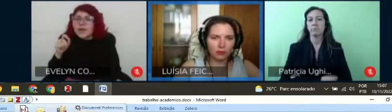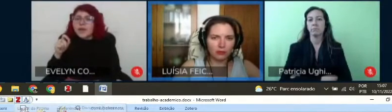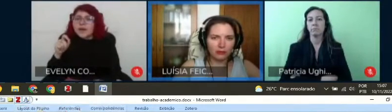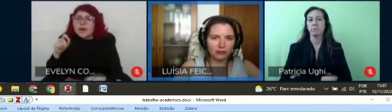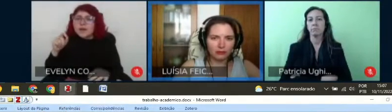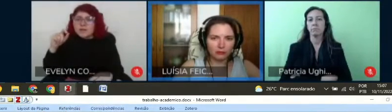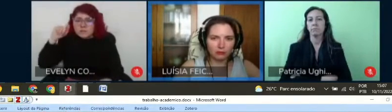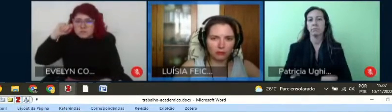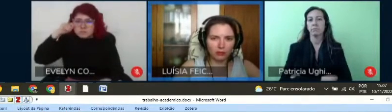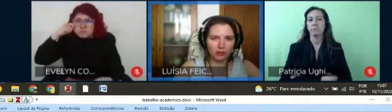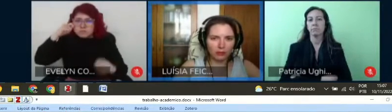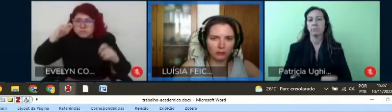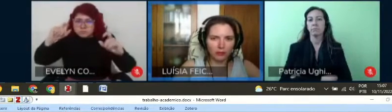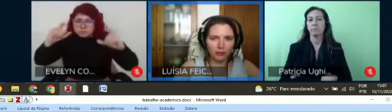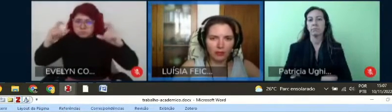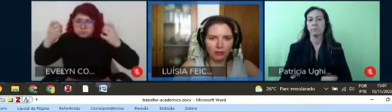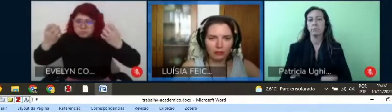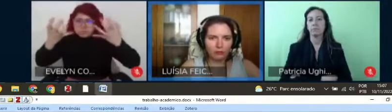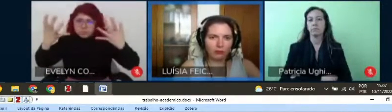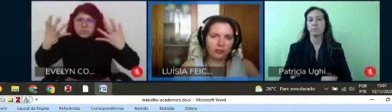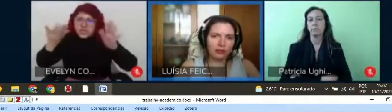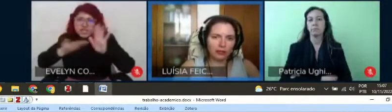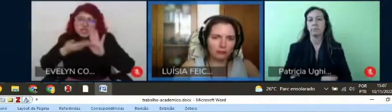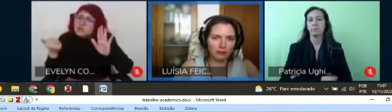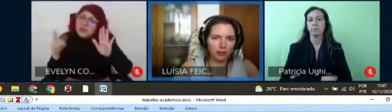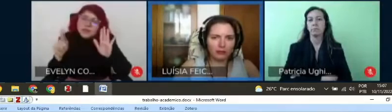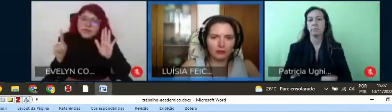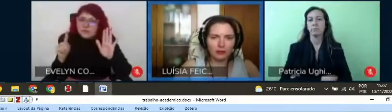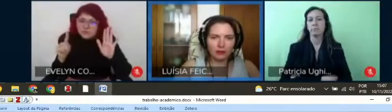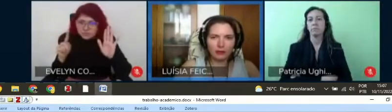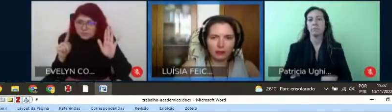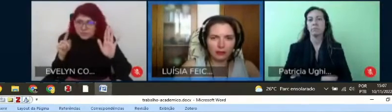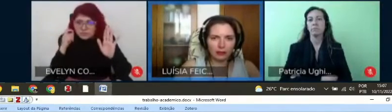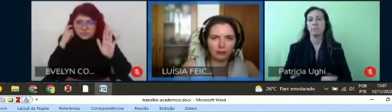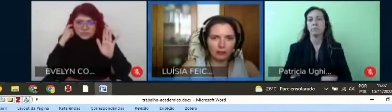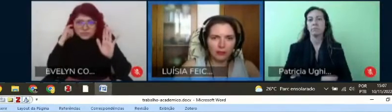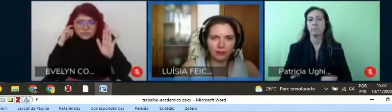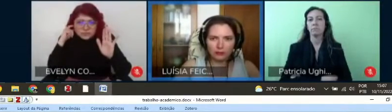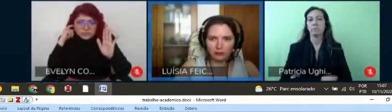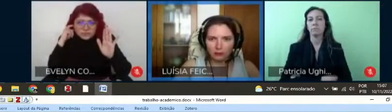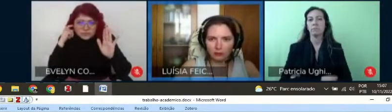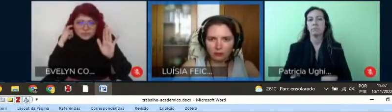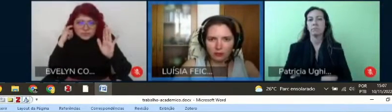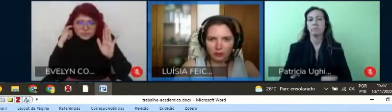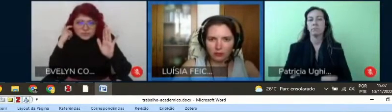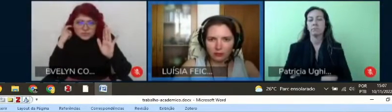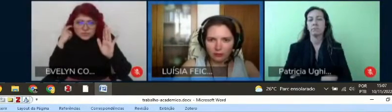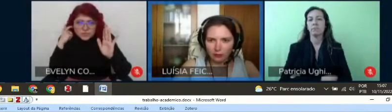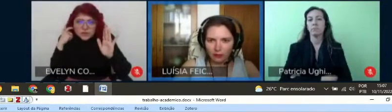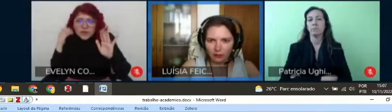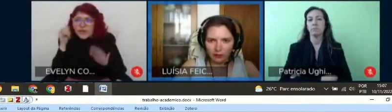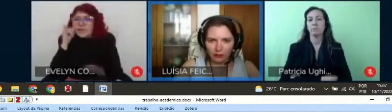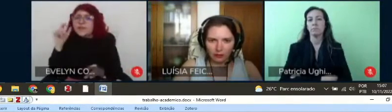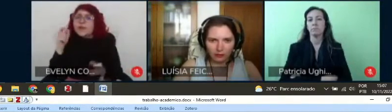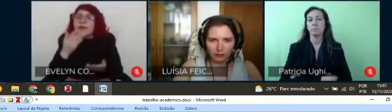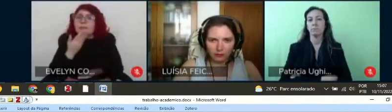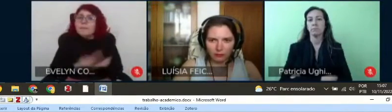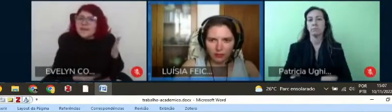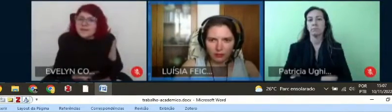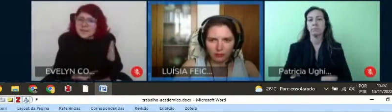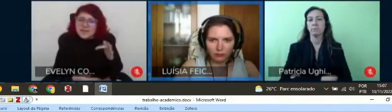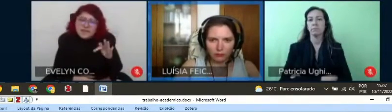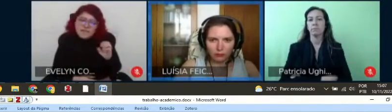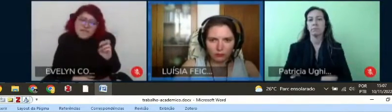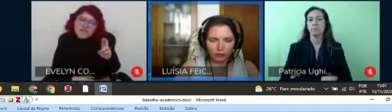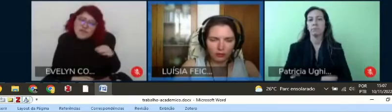fazer alguma atualização no Zotero, tu vai perder essa formatação. Ó, já